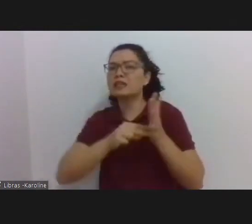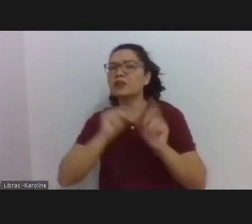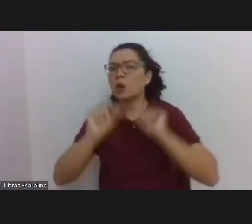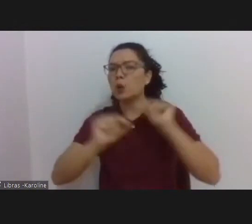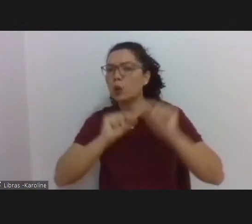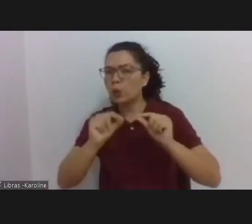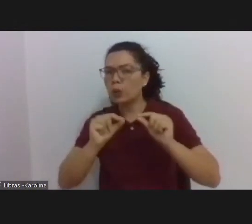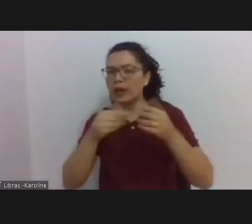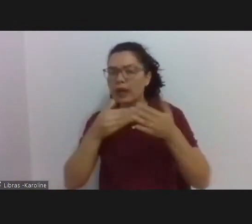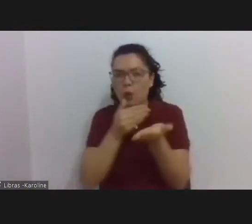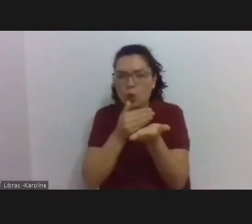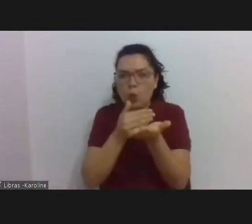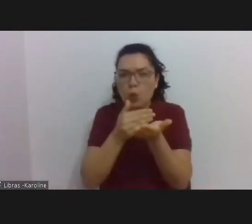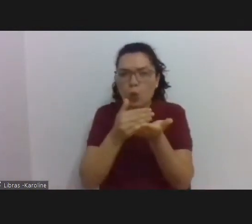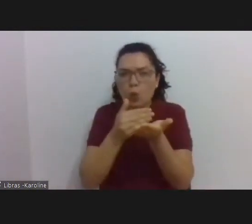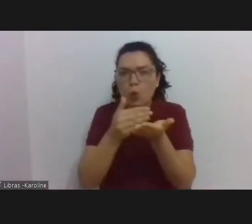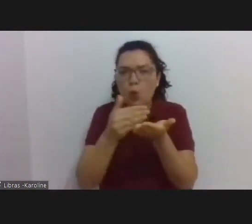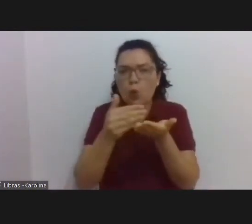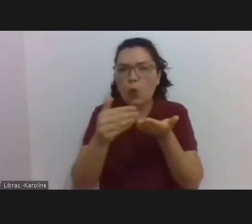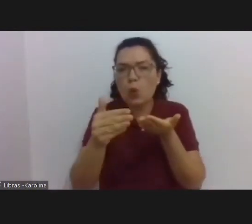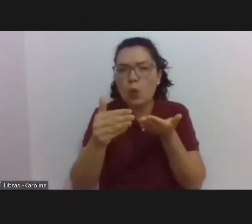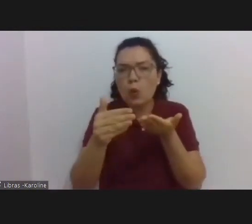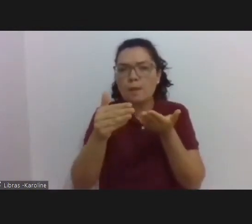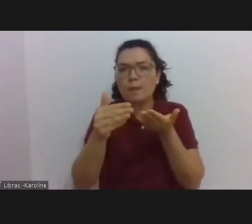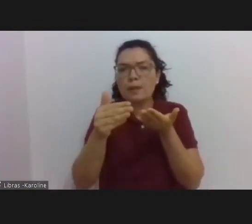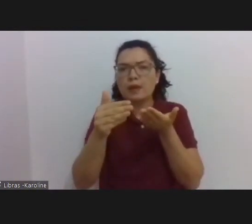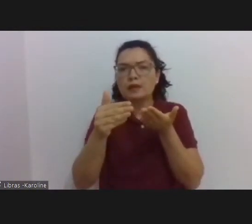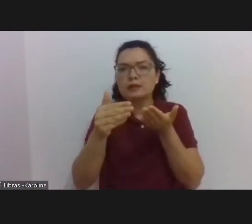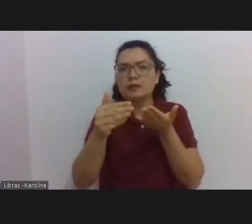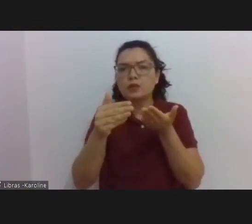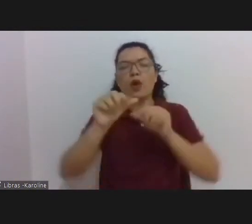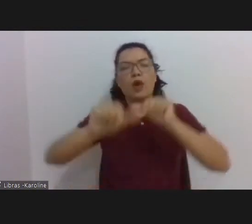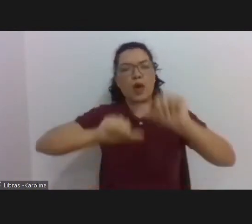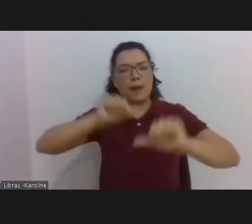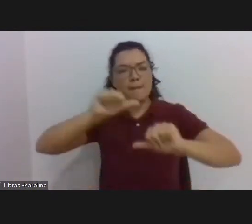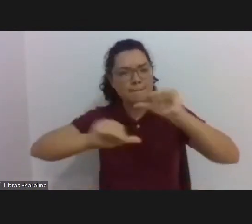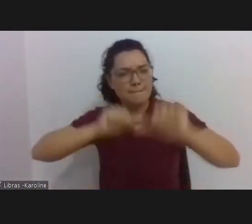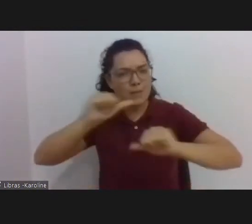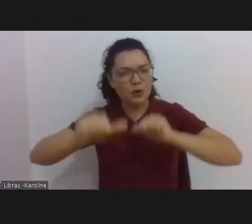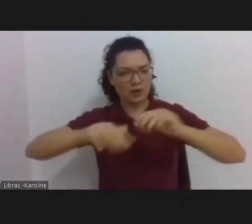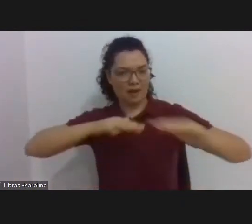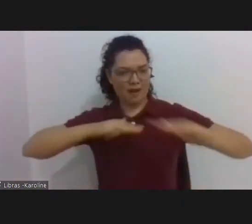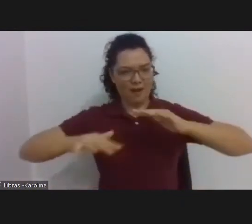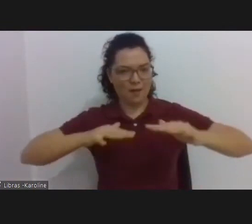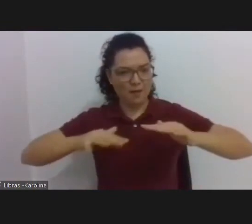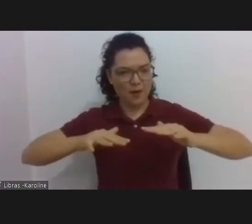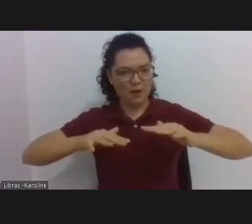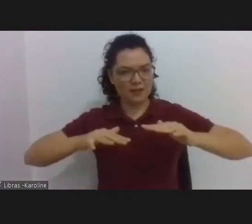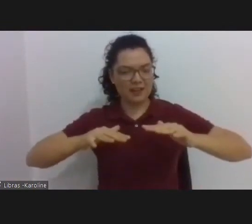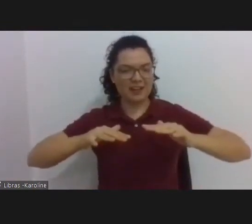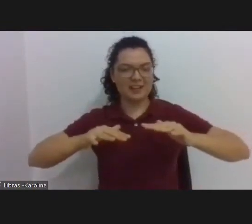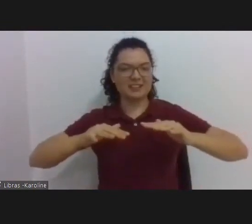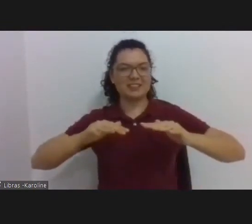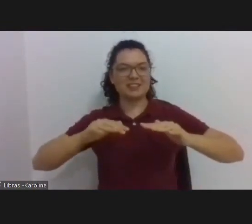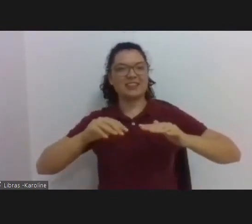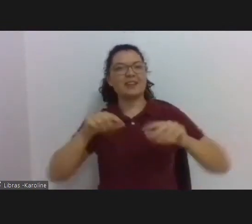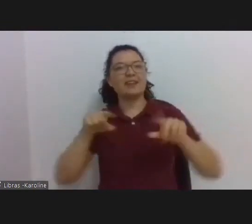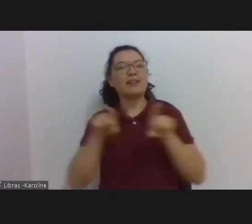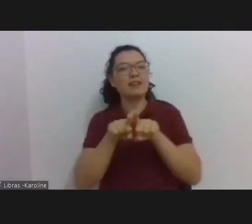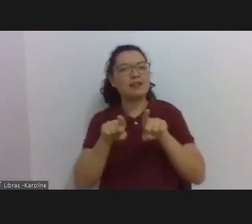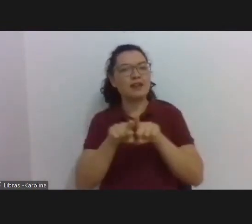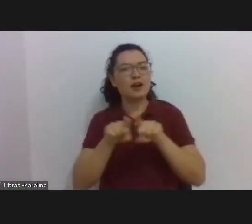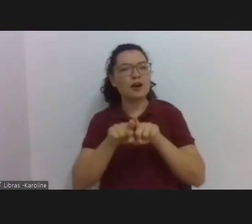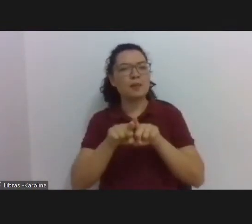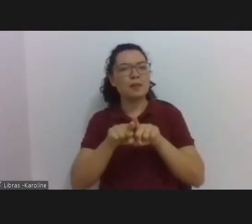fronteira. Linearidade é transição, deslocamento, movimento. Linearidade é uma demarcação